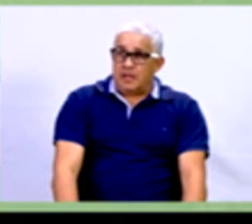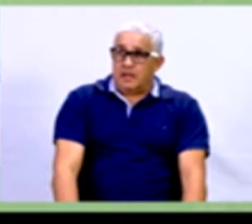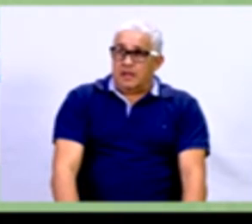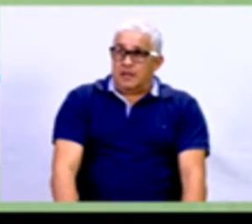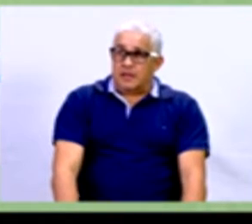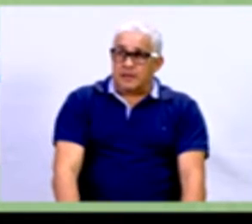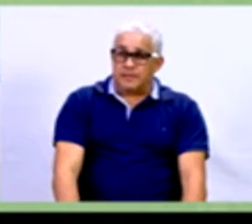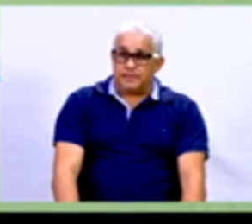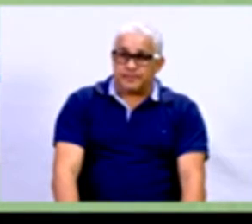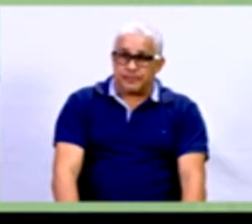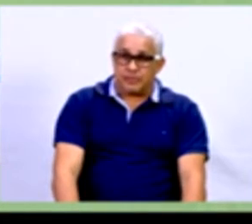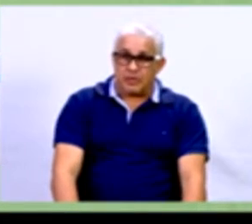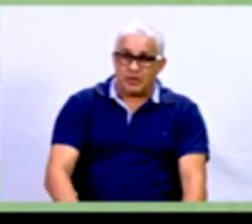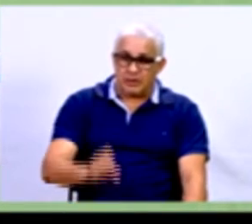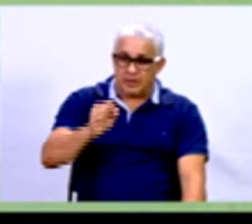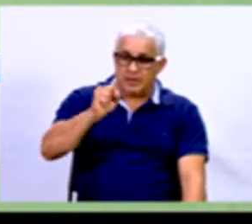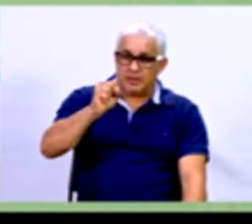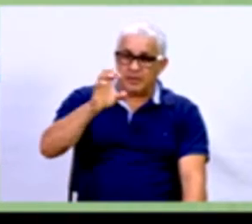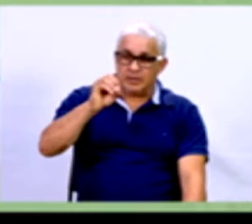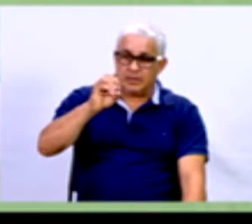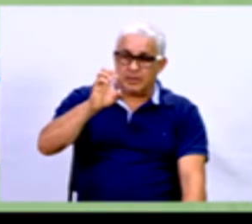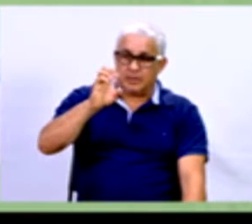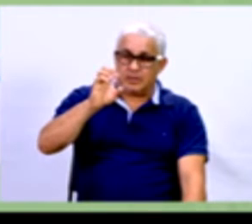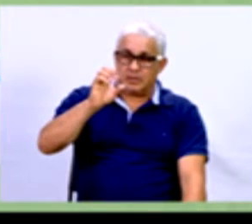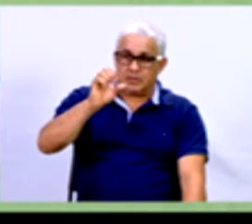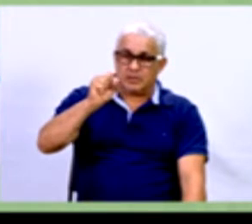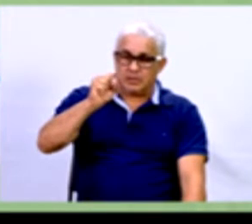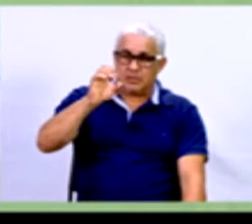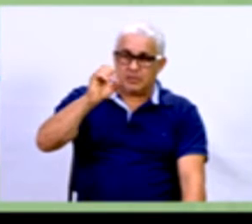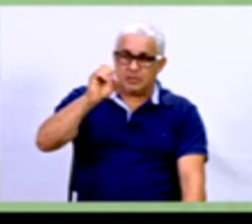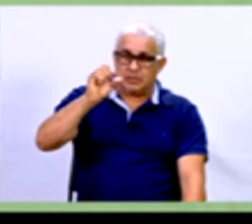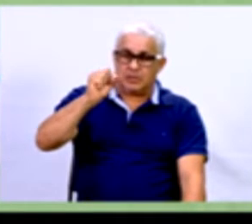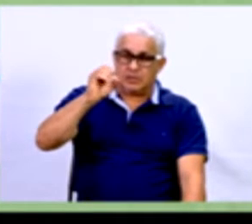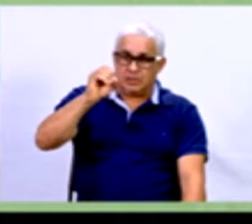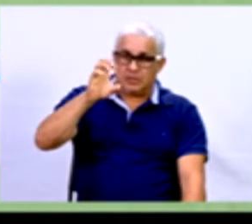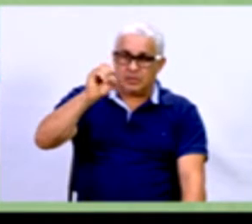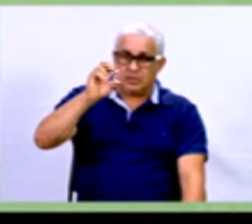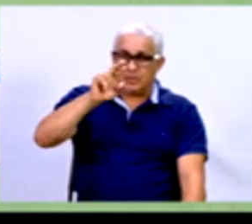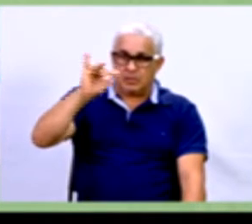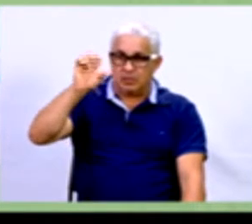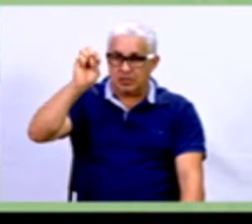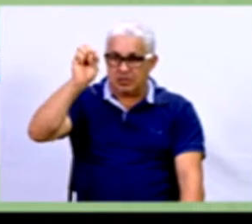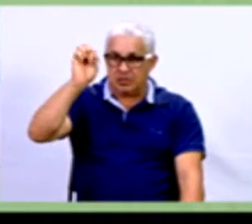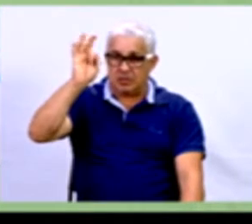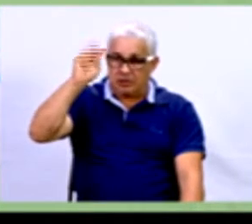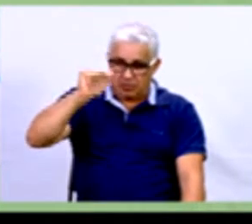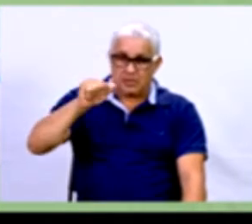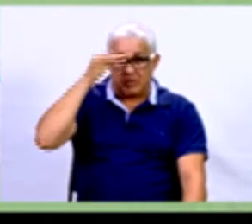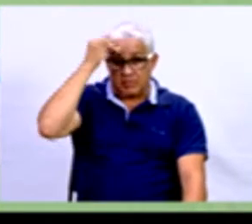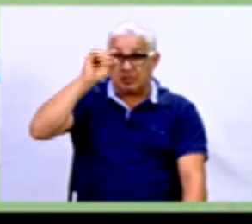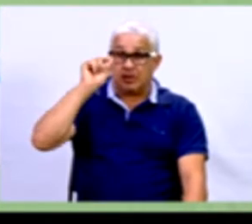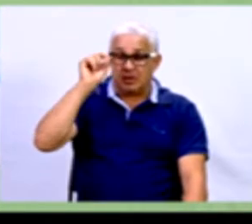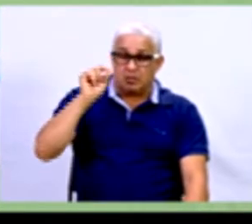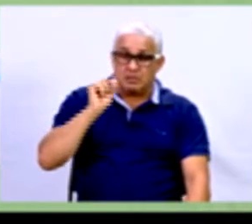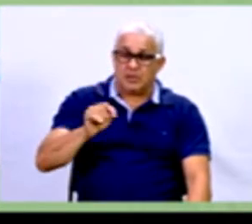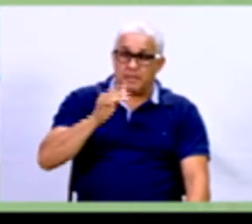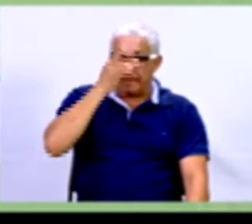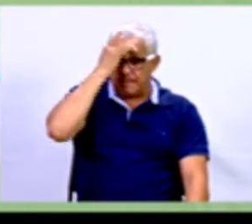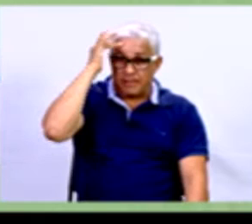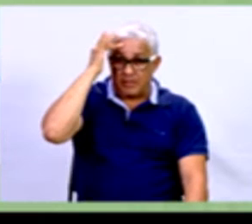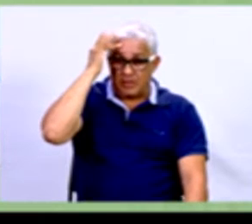socorrista não deve remover no caso de um acidente? Alternativa A: as vítimas com